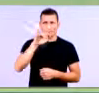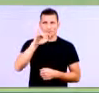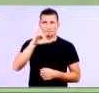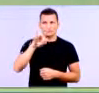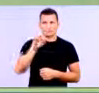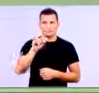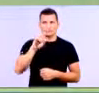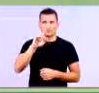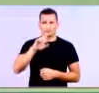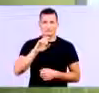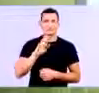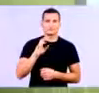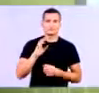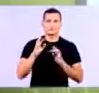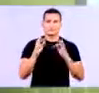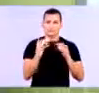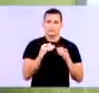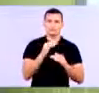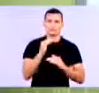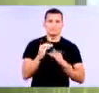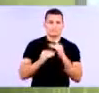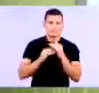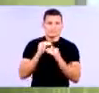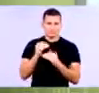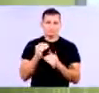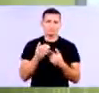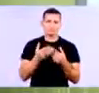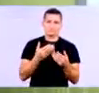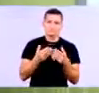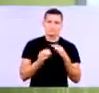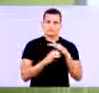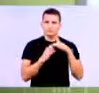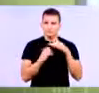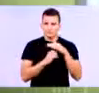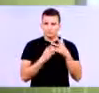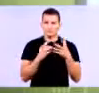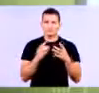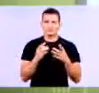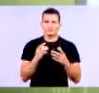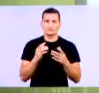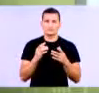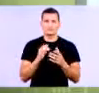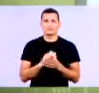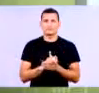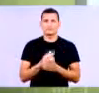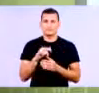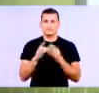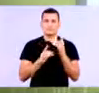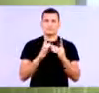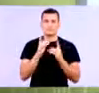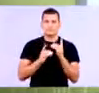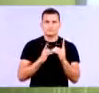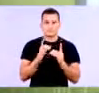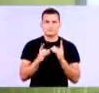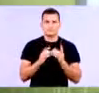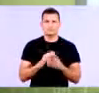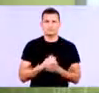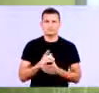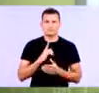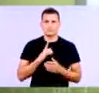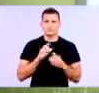o processo, em qualquer empresa, até mesmo informatizada ou não, ela é dinâmica, certo?